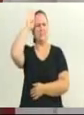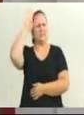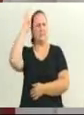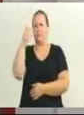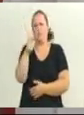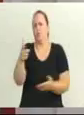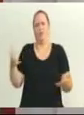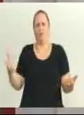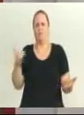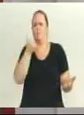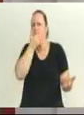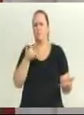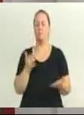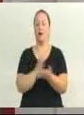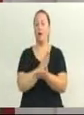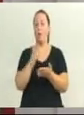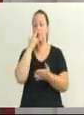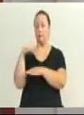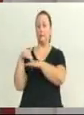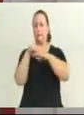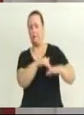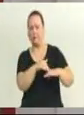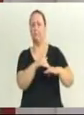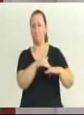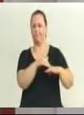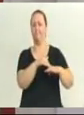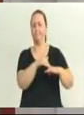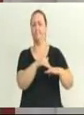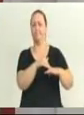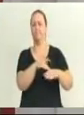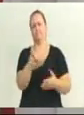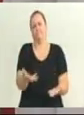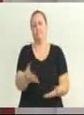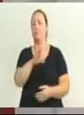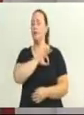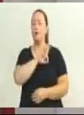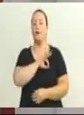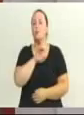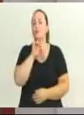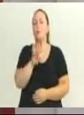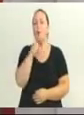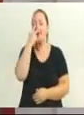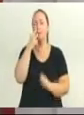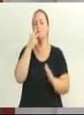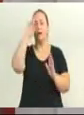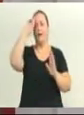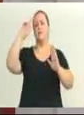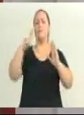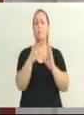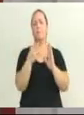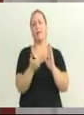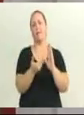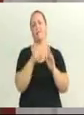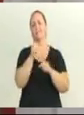agredindo a guarda municipal, que o guarda estava fazendo nada mais do o dever dele, e a obrigação dele,